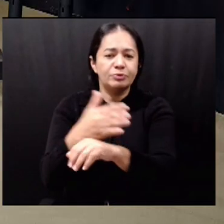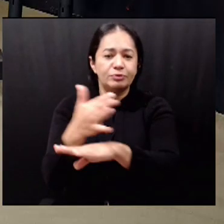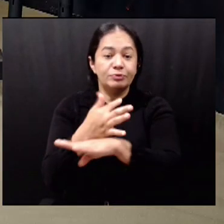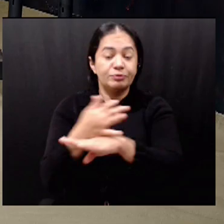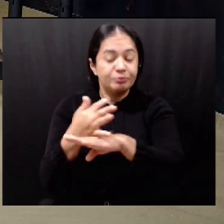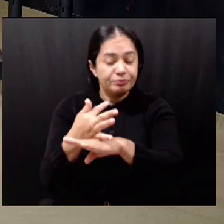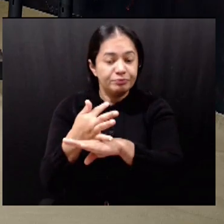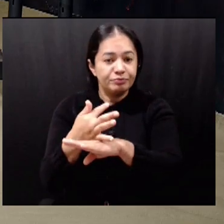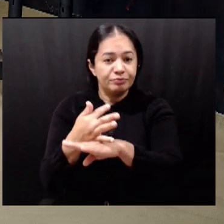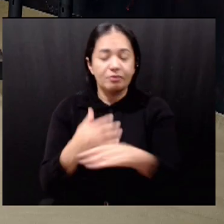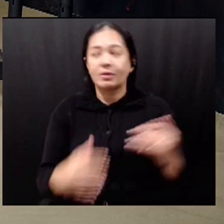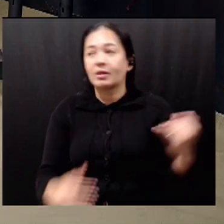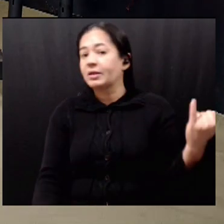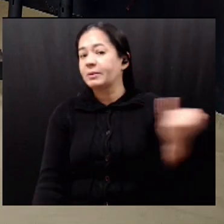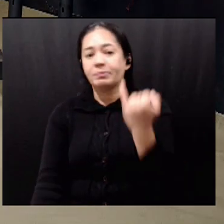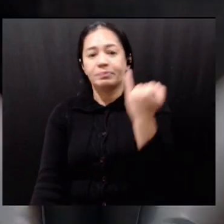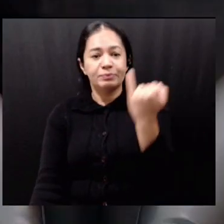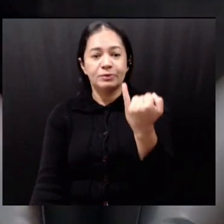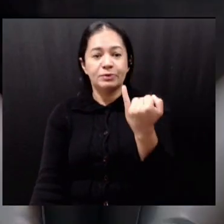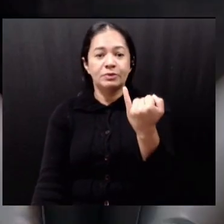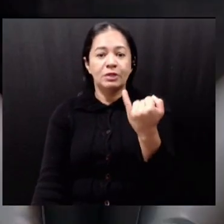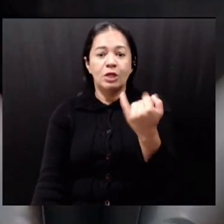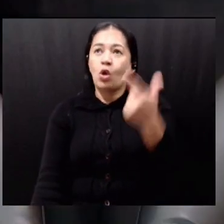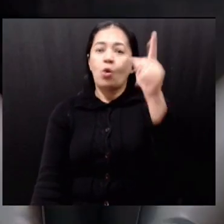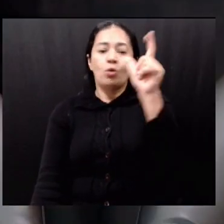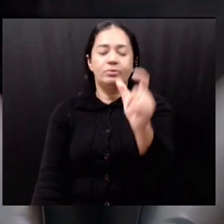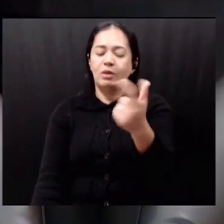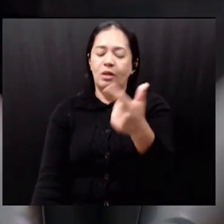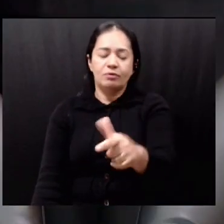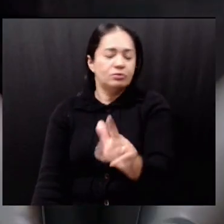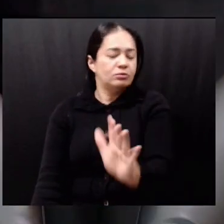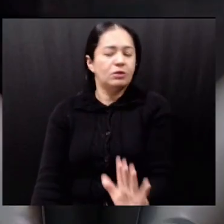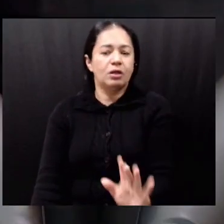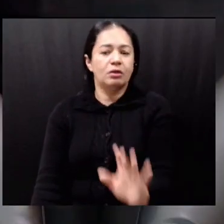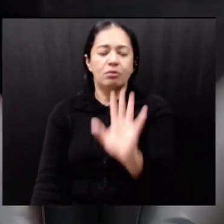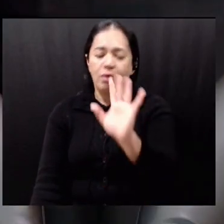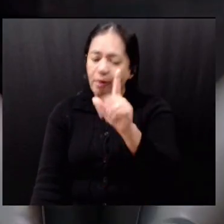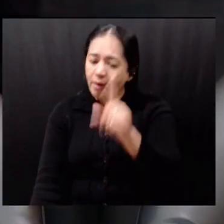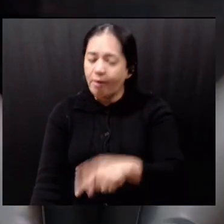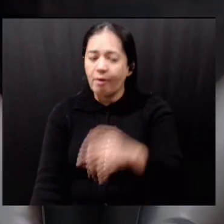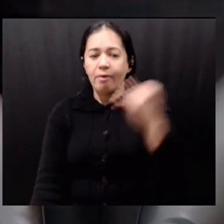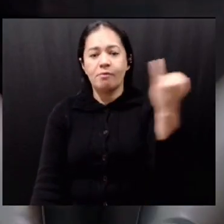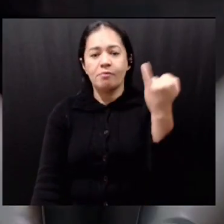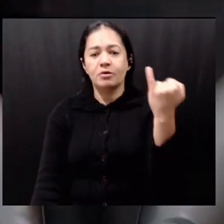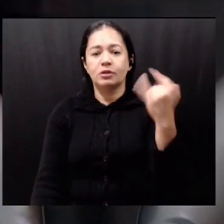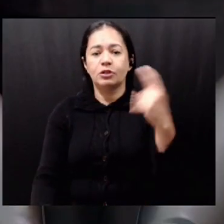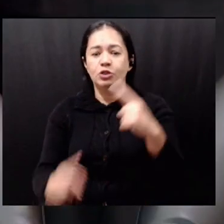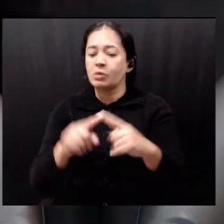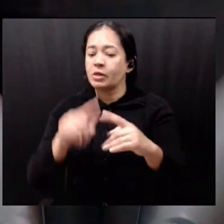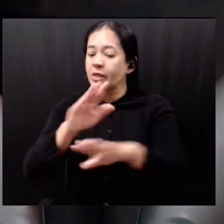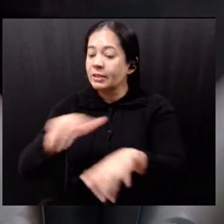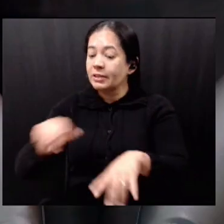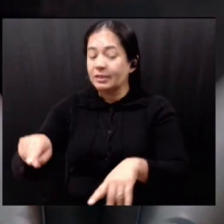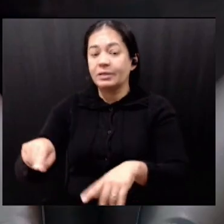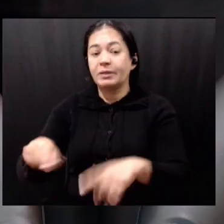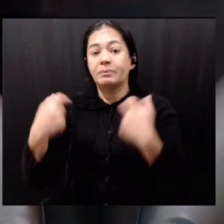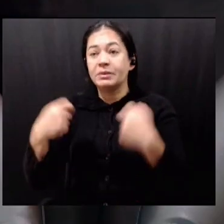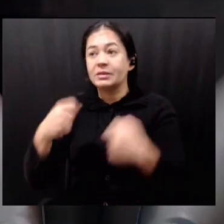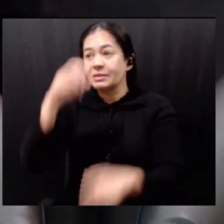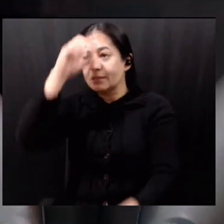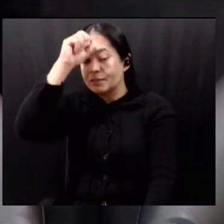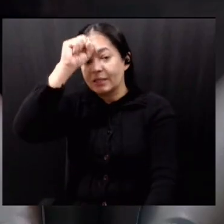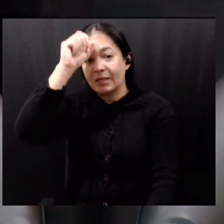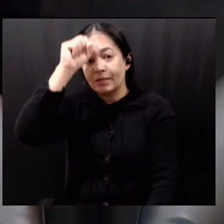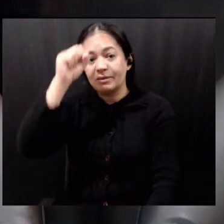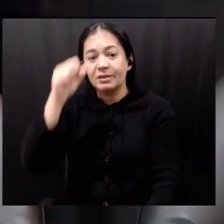Essencial. Não Total. vejo outra palavra, né? É Total. essencial. A criança, ela tá ali, ela precisa aprender e ela aprende estando